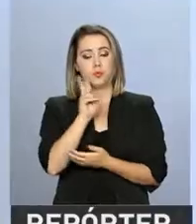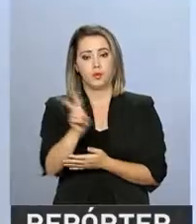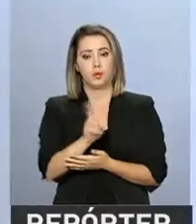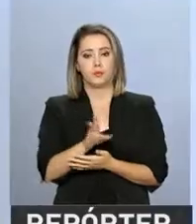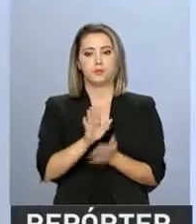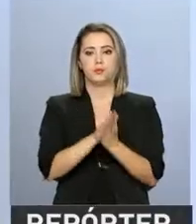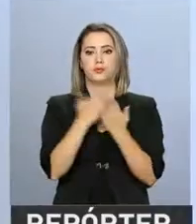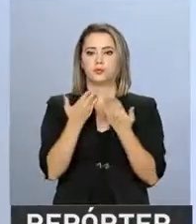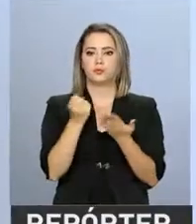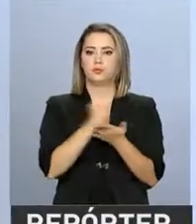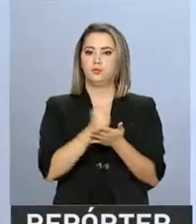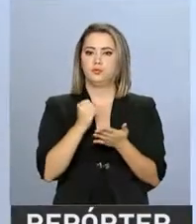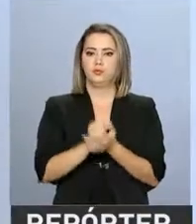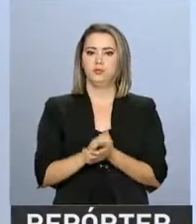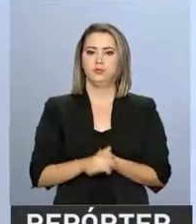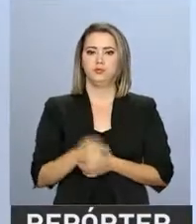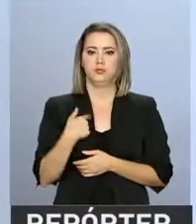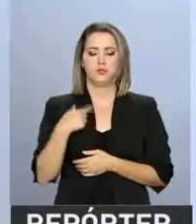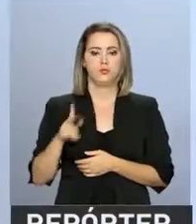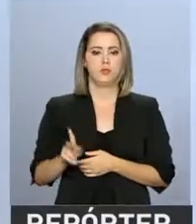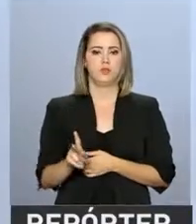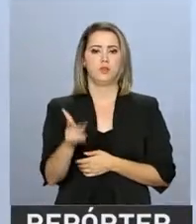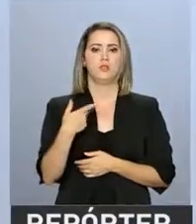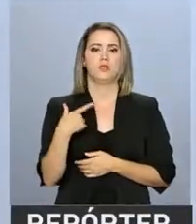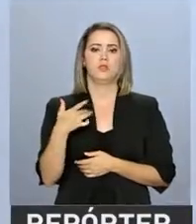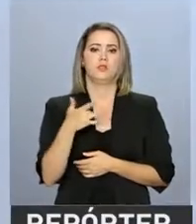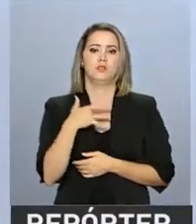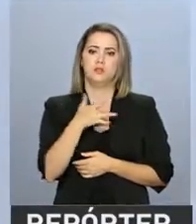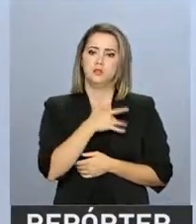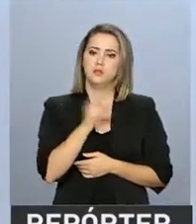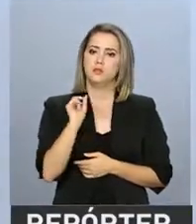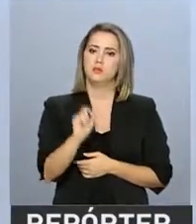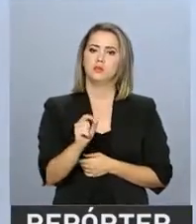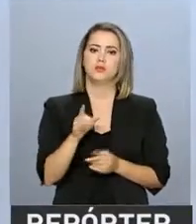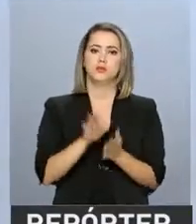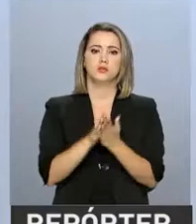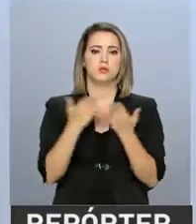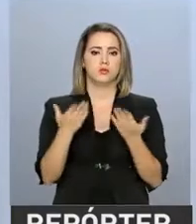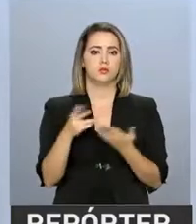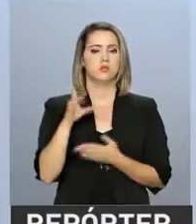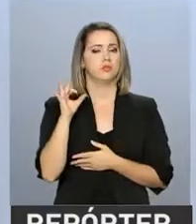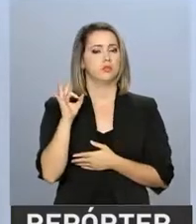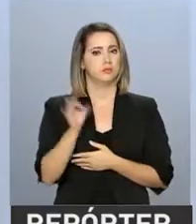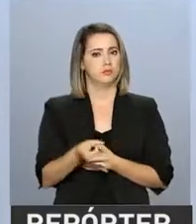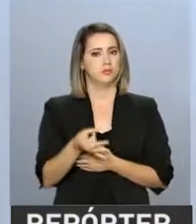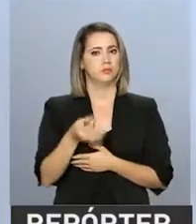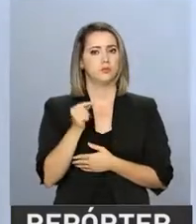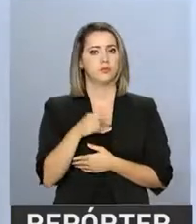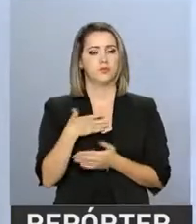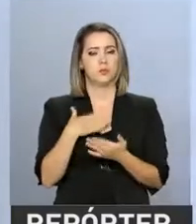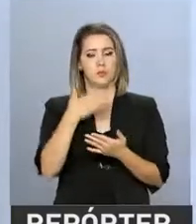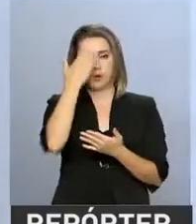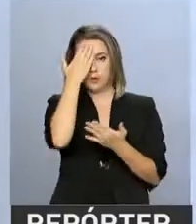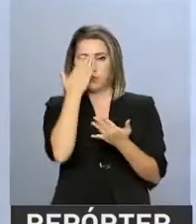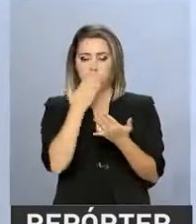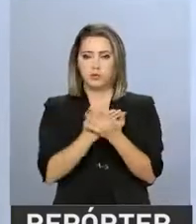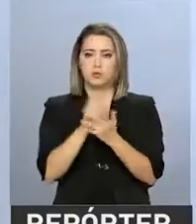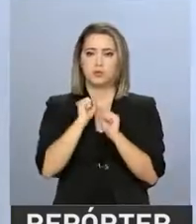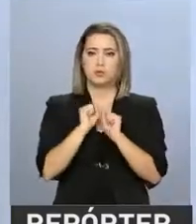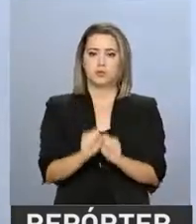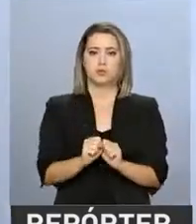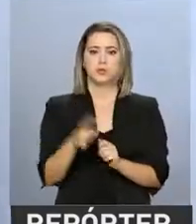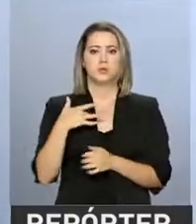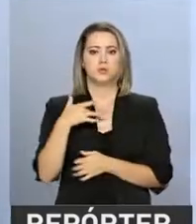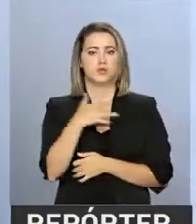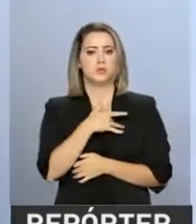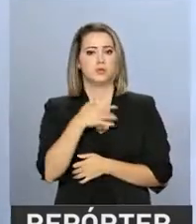Vou estar também me mantendo saudável, né? Com a caderneta em dia, acredito que eu possa estar